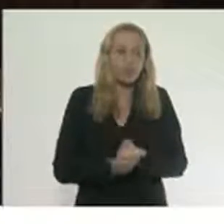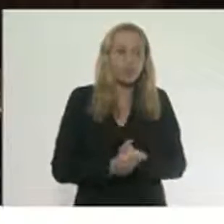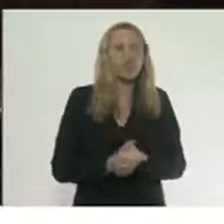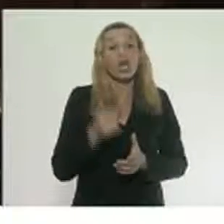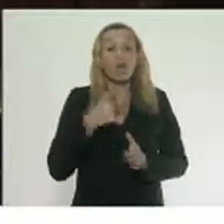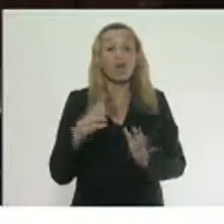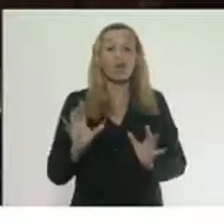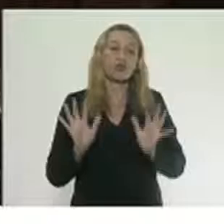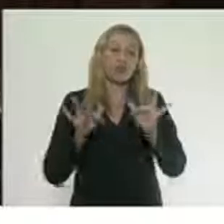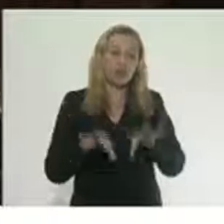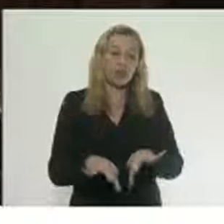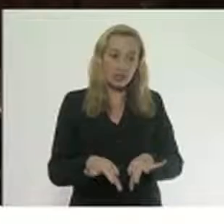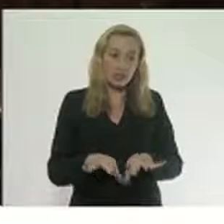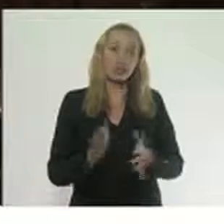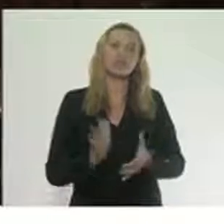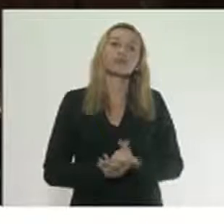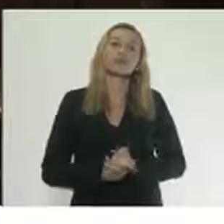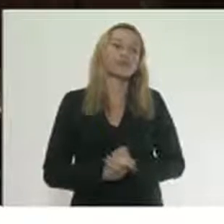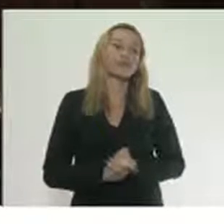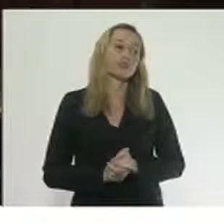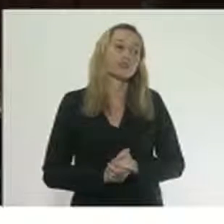a palavra ainda ao deputado Alexandre Quiloploc.